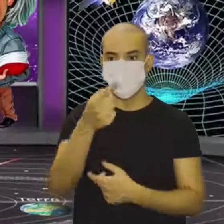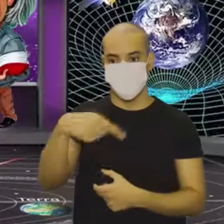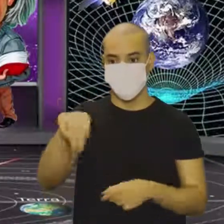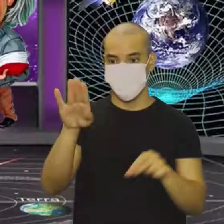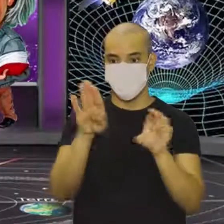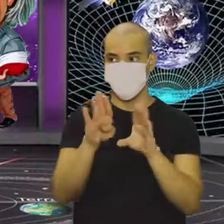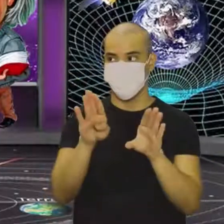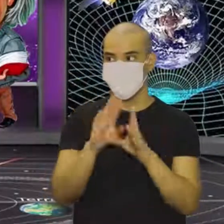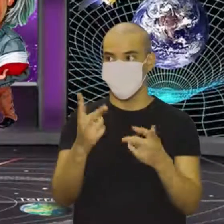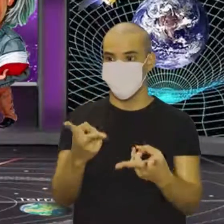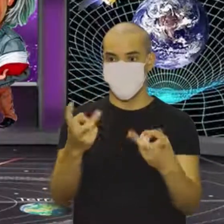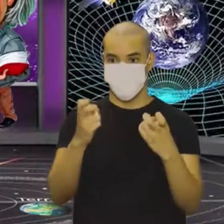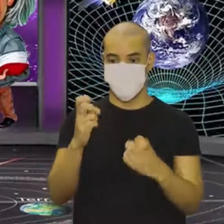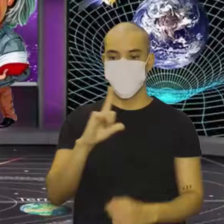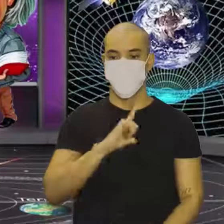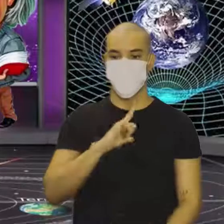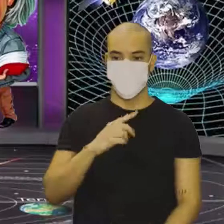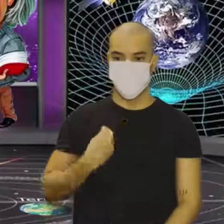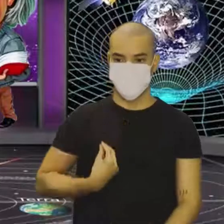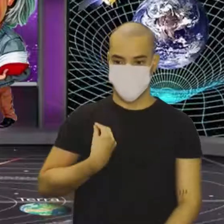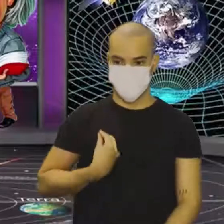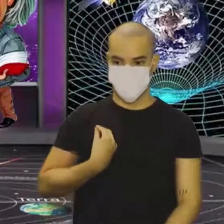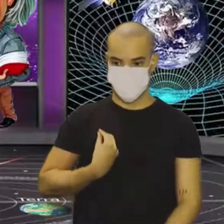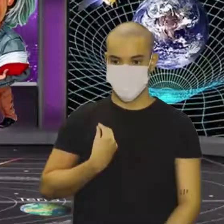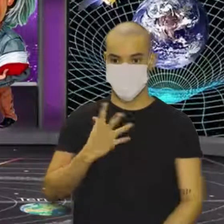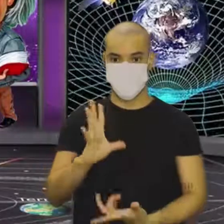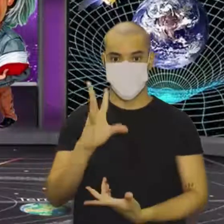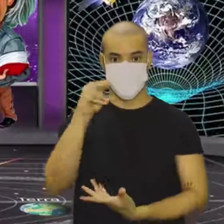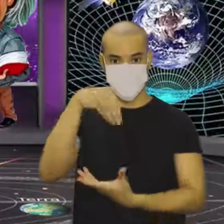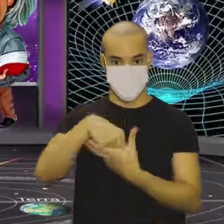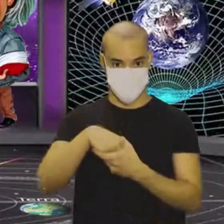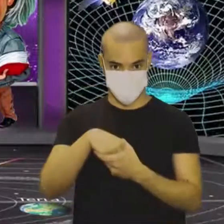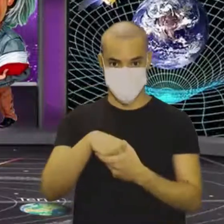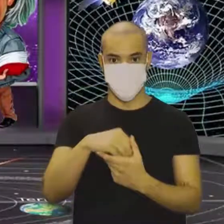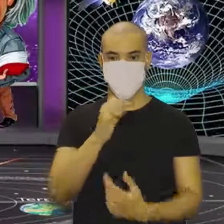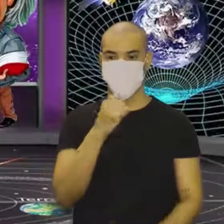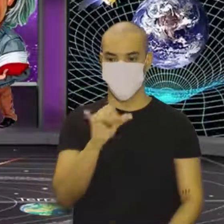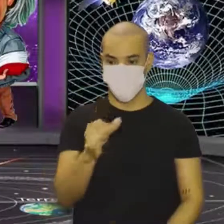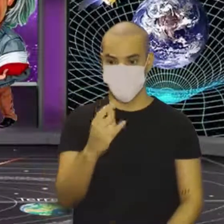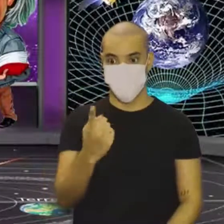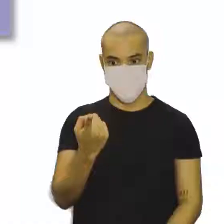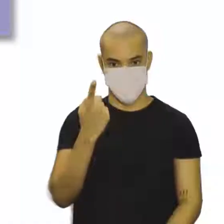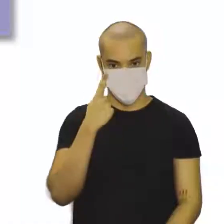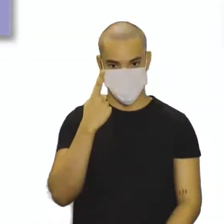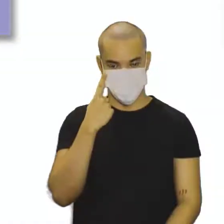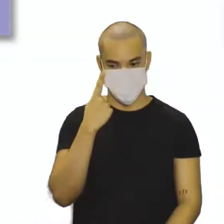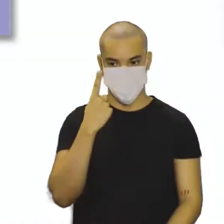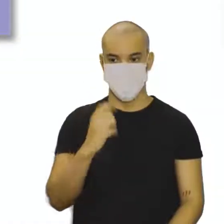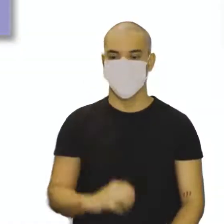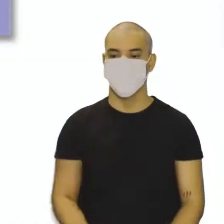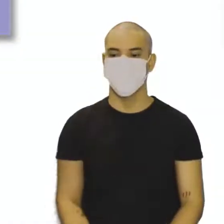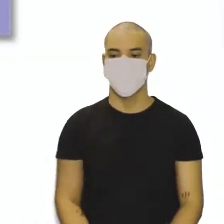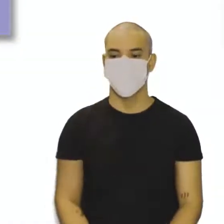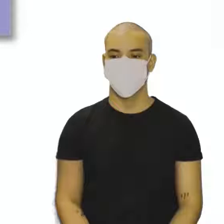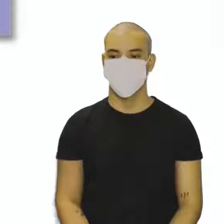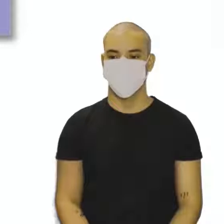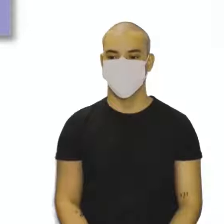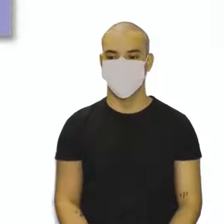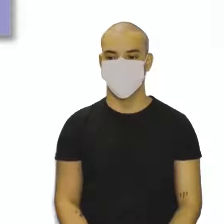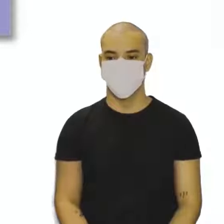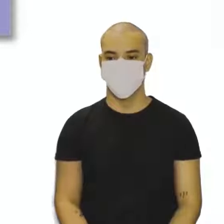também que eles estão bem presentes dentro dos circuitos elétricos. Vamos lá, olha só, com a gente ali na